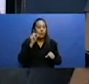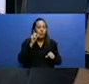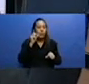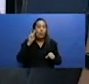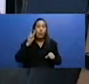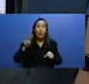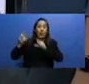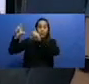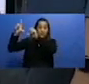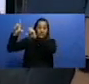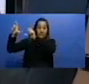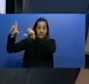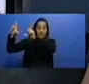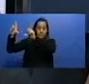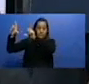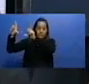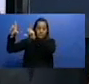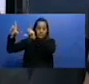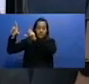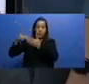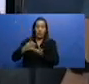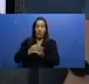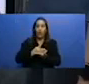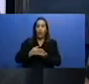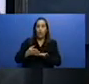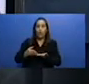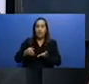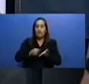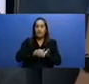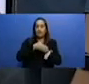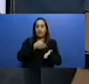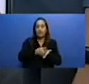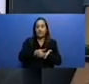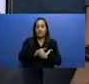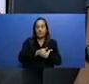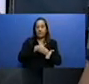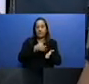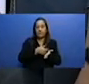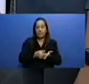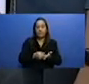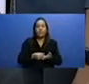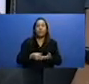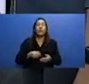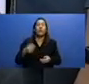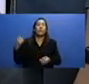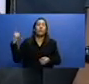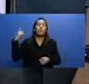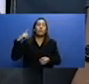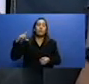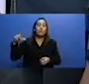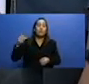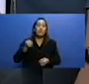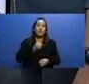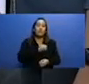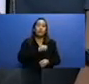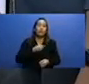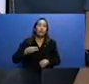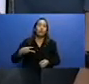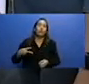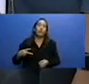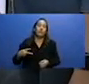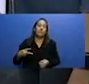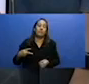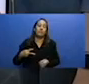para essa tabela aqui, você vai começar a pintar. Então, Para dar 2, jogando 2